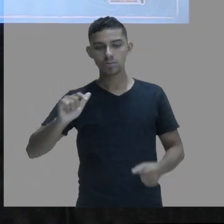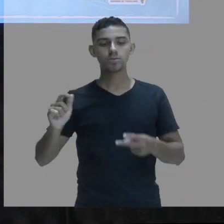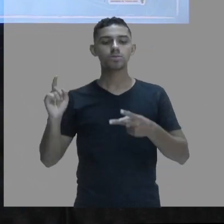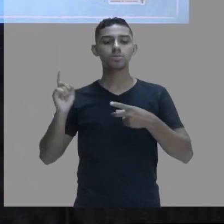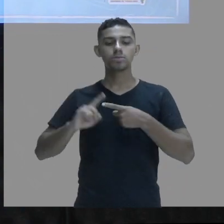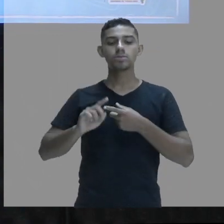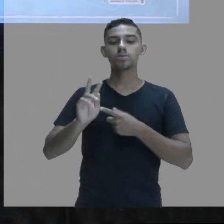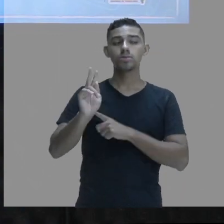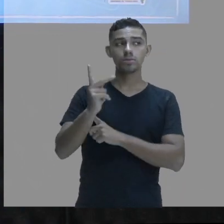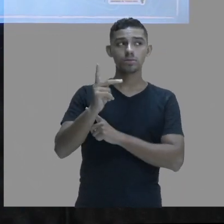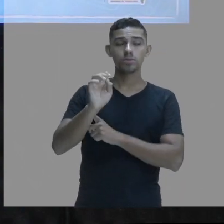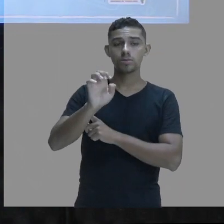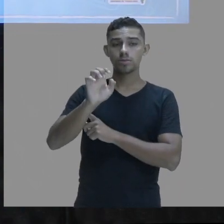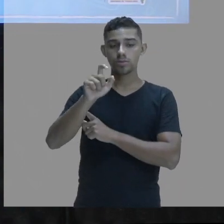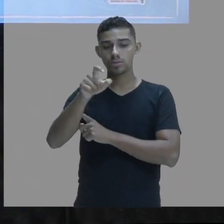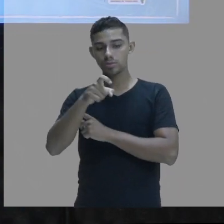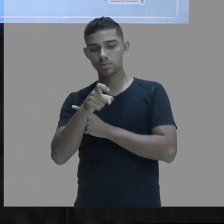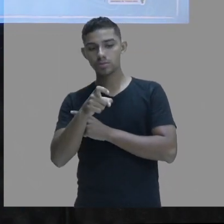X2-eno.